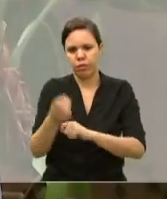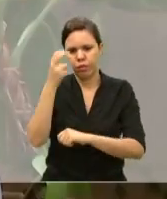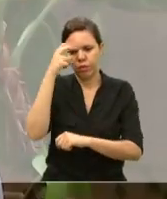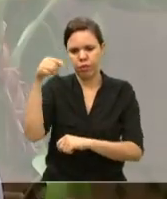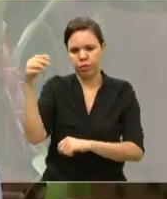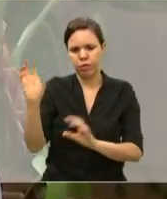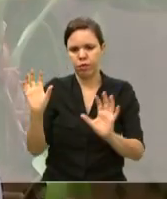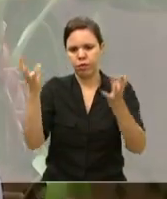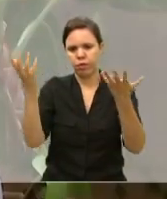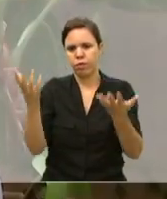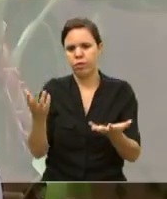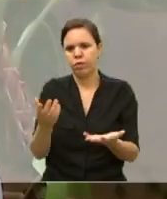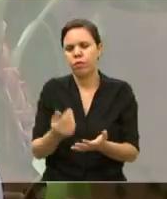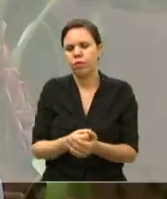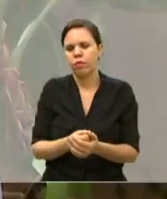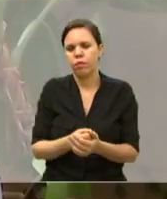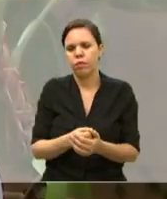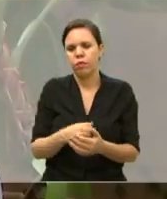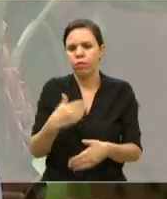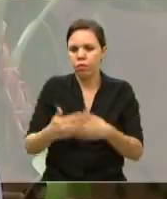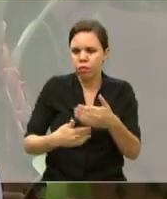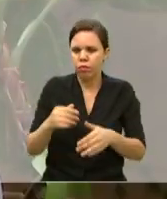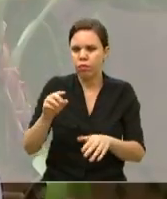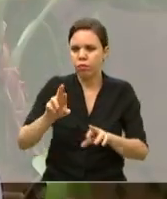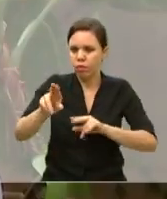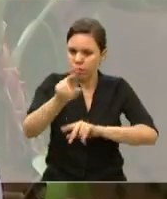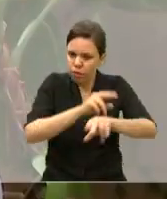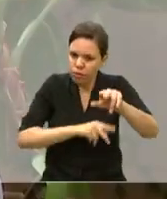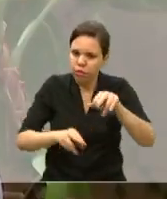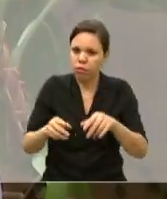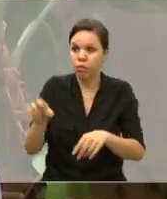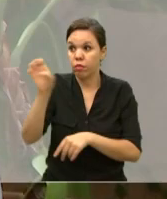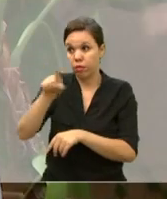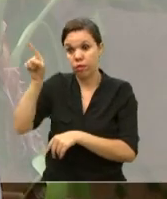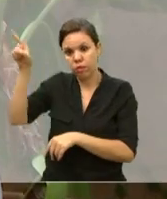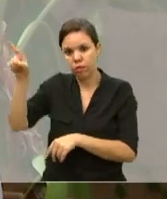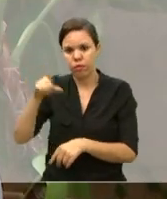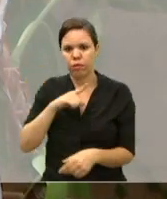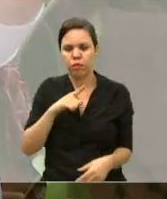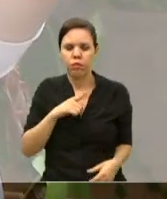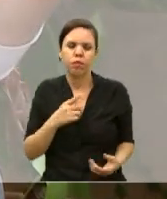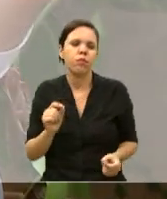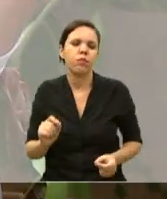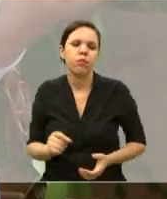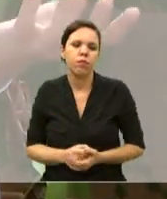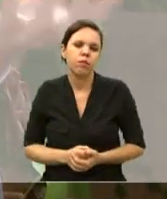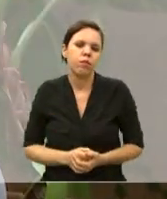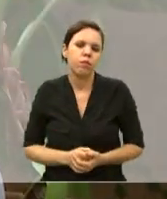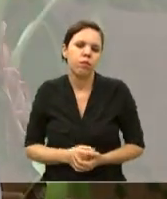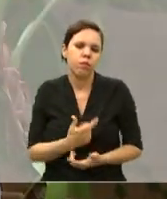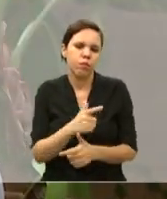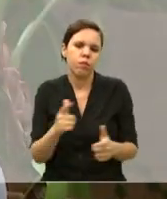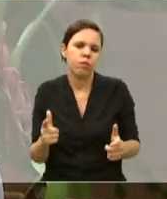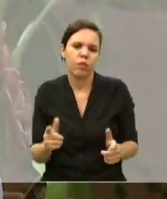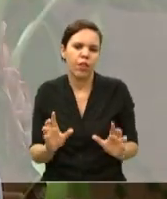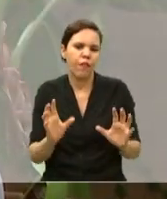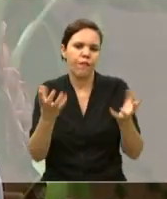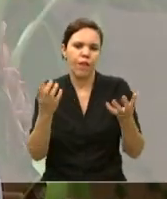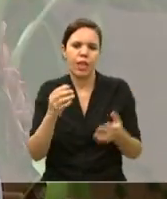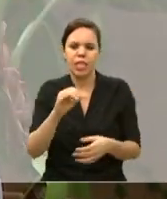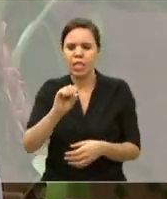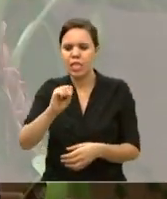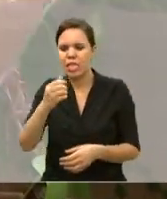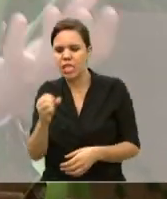muitas festas de época são diferentes. Na Europa nós temos... Exatamente, nós não temos a festa de São João